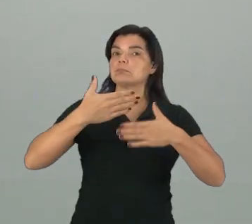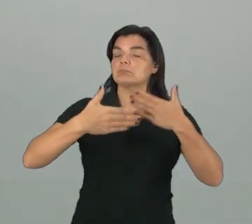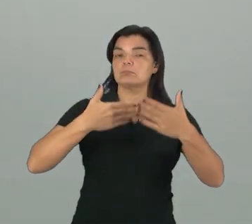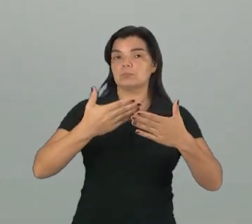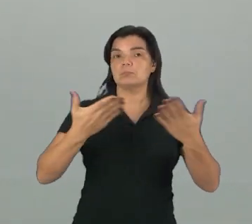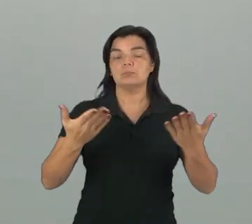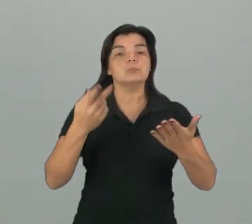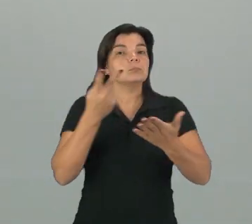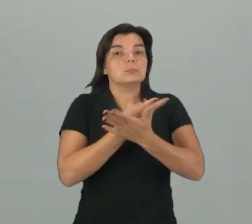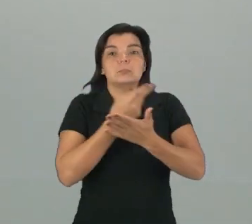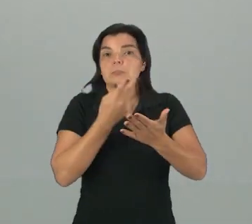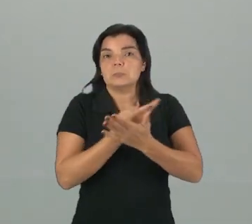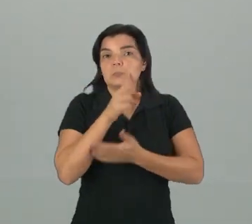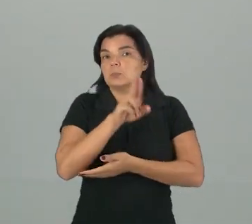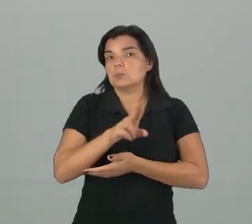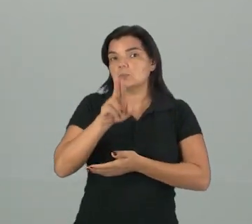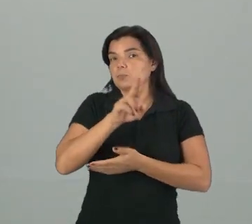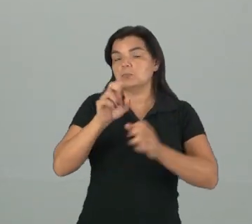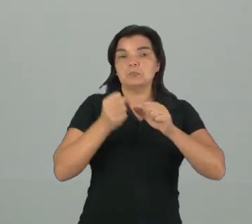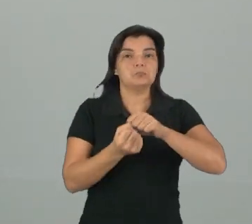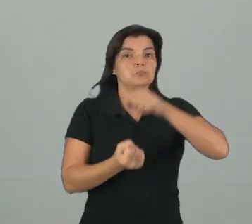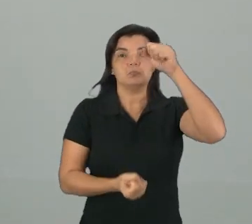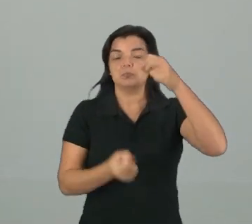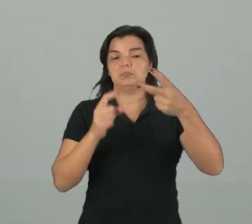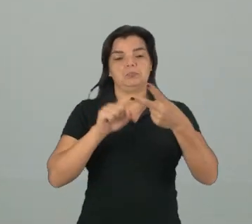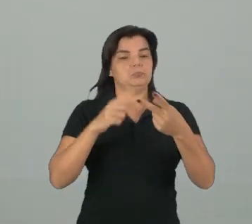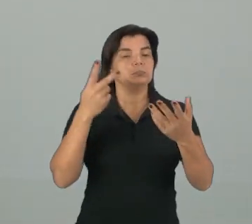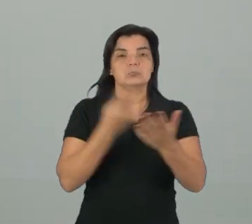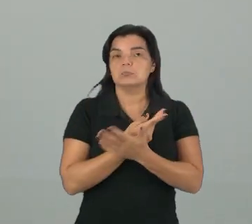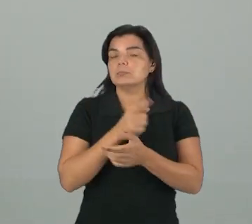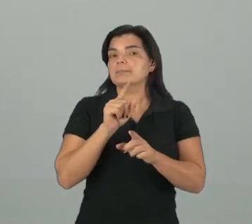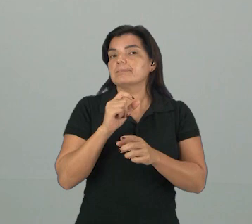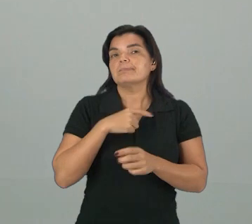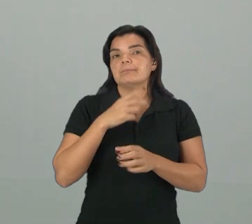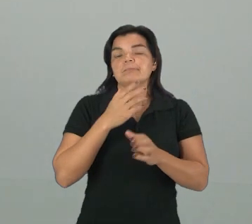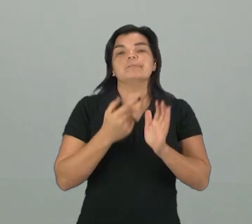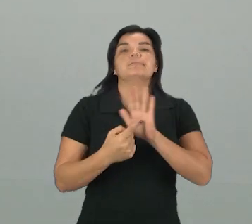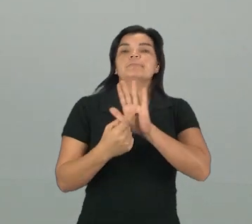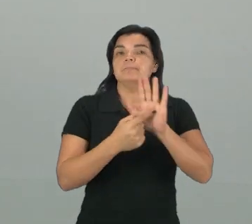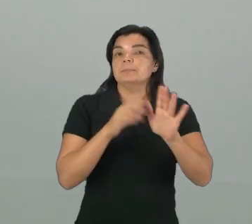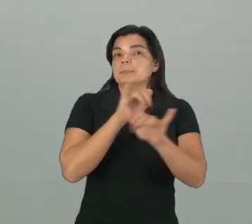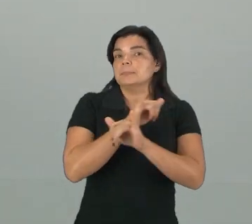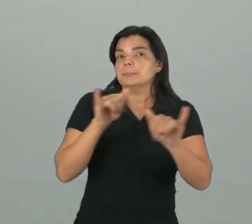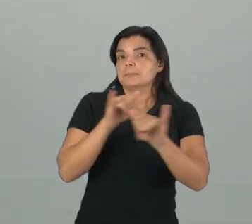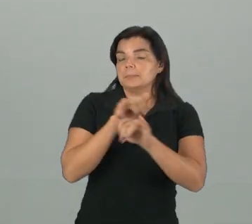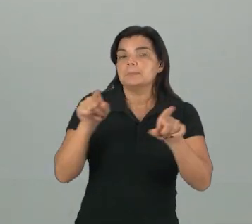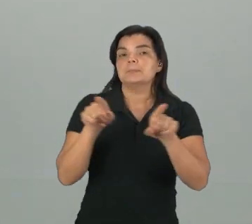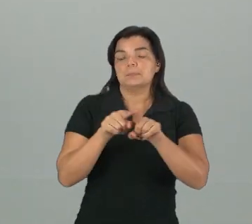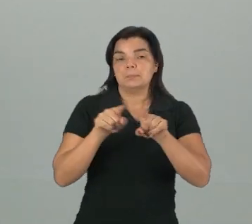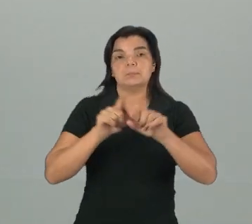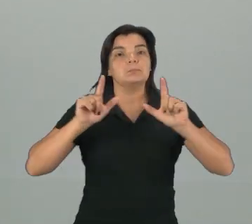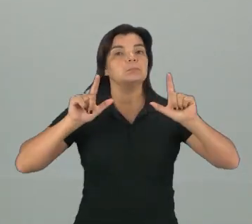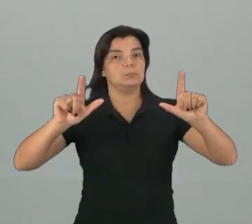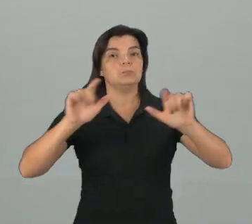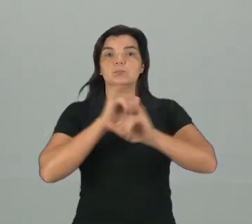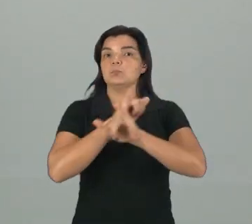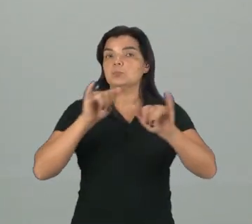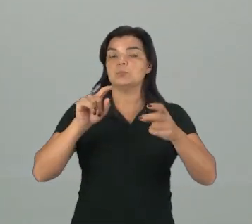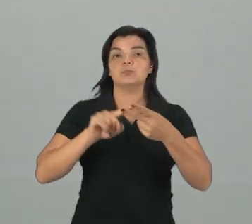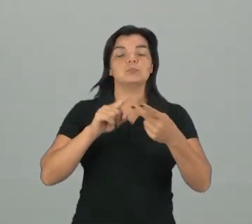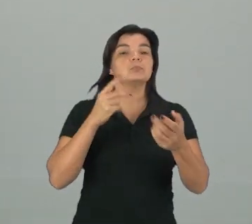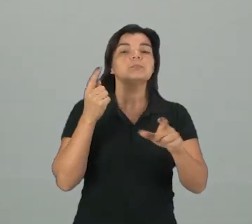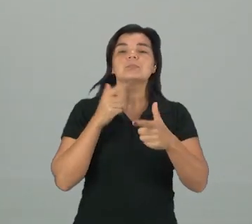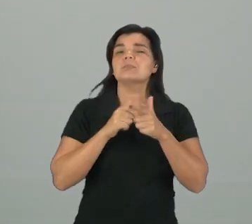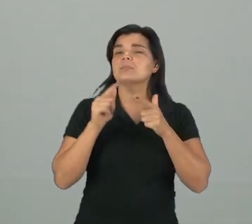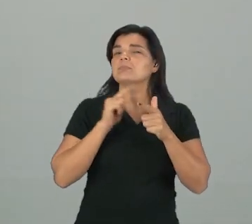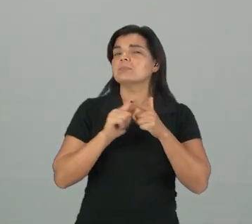é que seja errado fazer o uso de cartazes, não é errado colocar anúncios e cartazes publicitários, não há